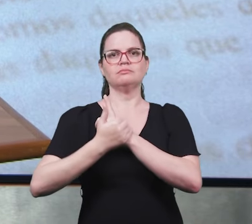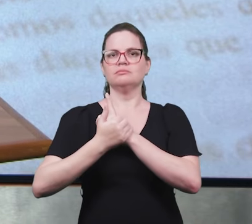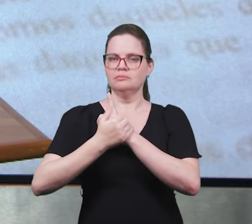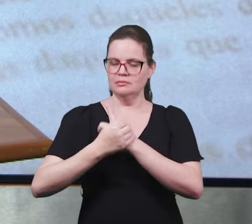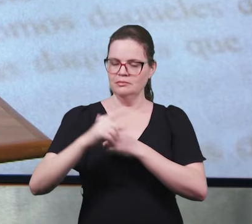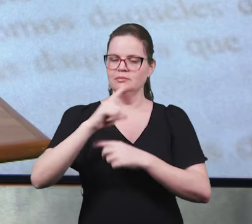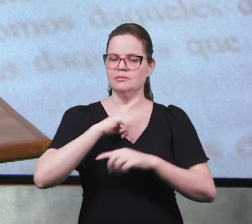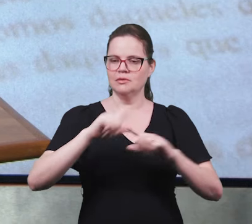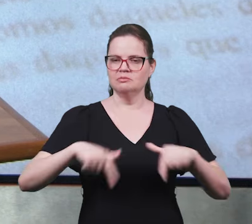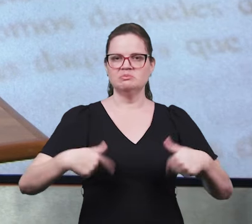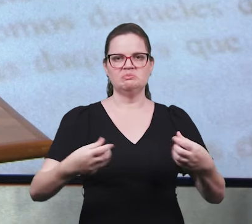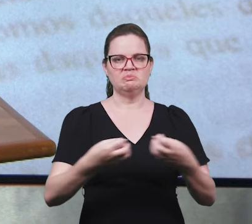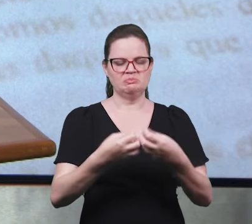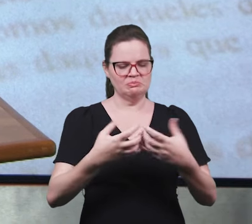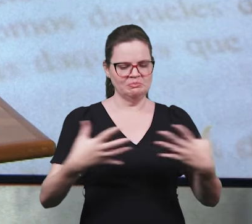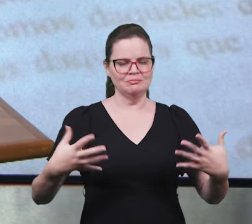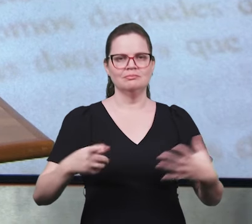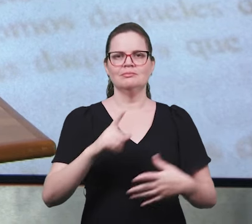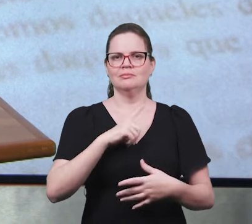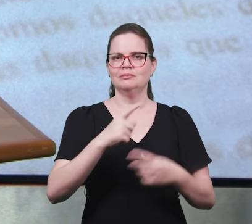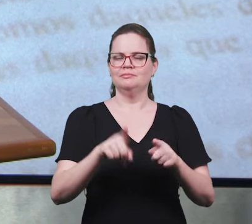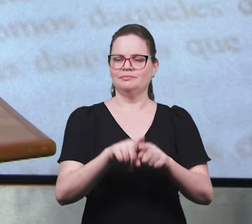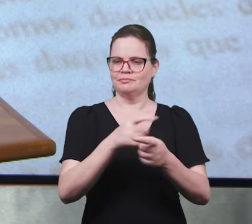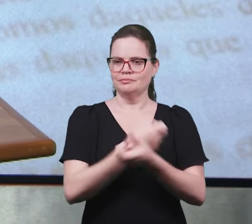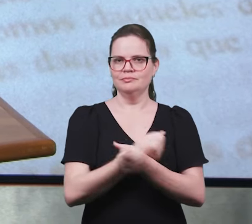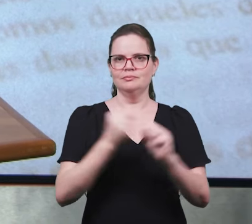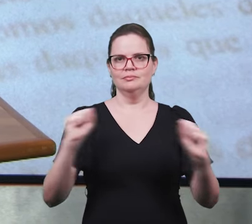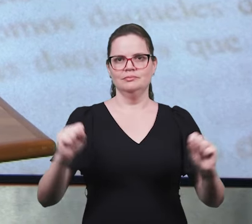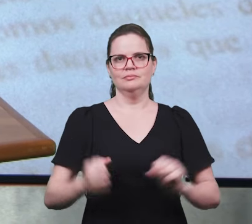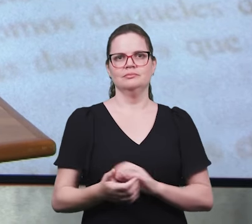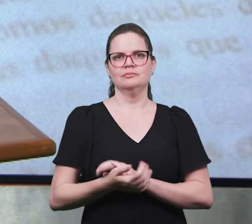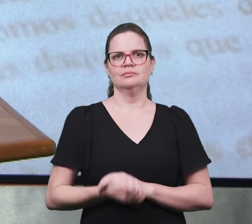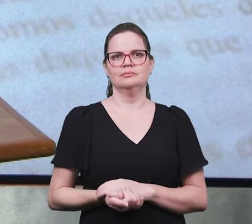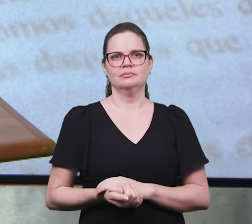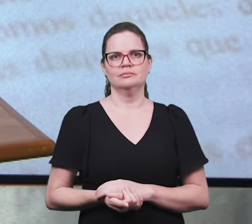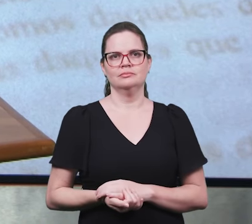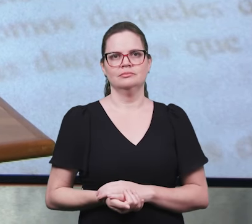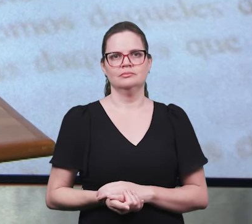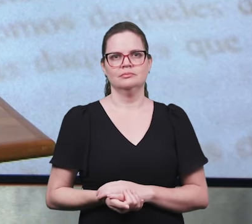terra, salvação e libertação.